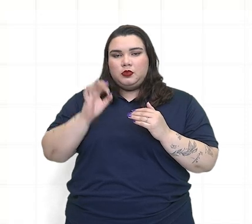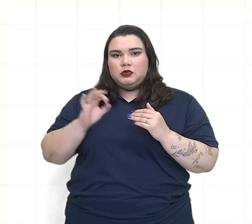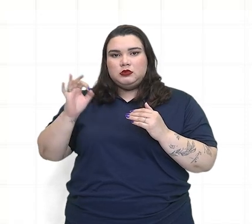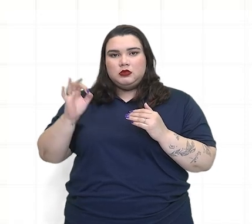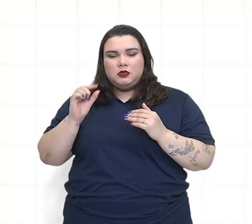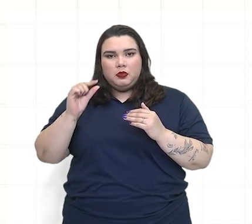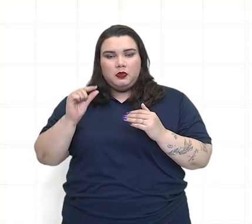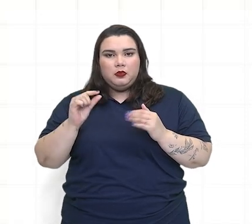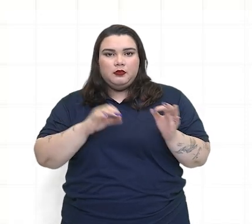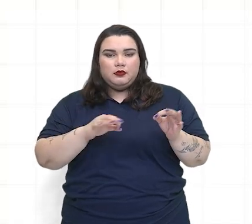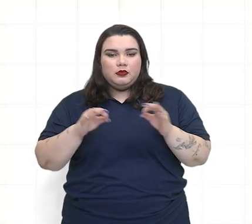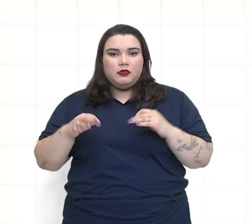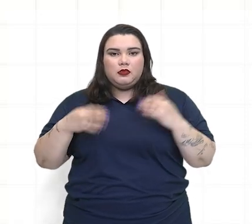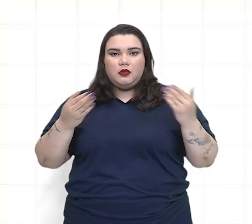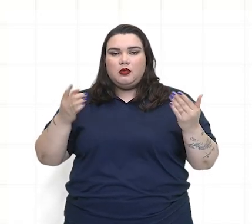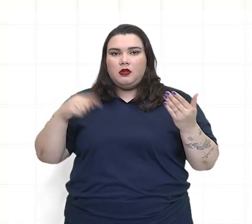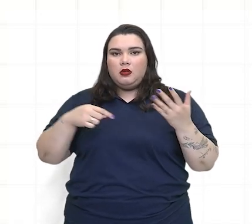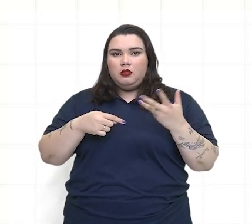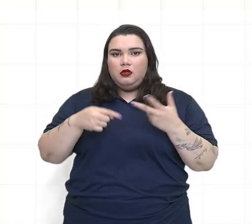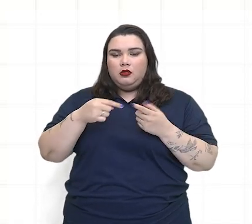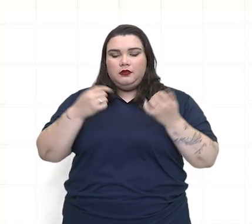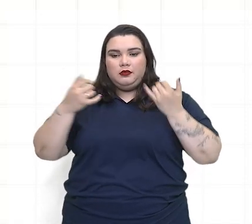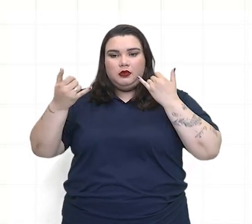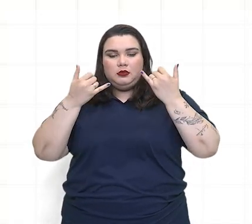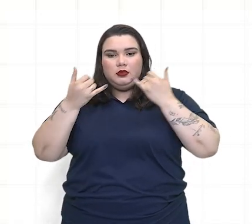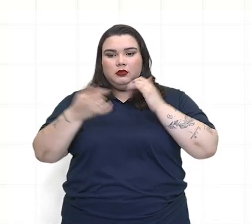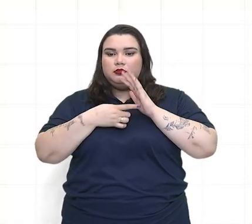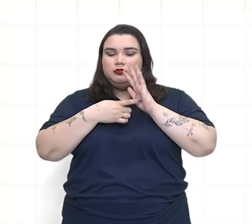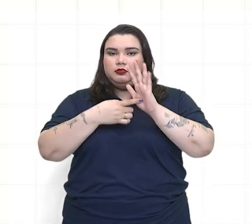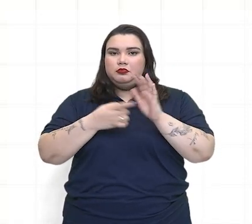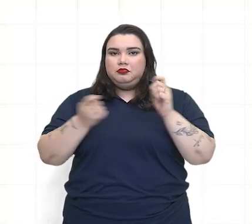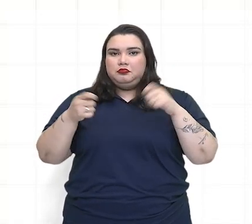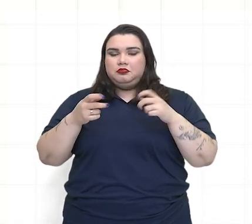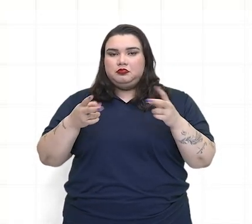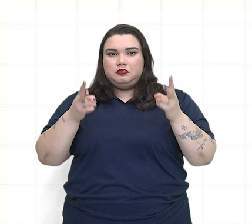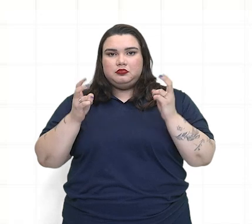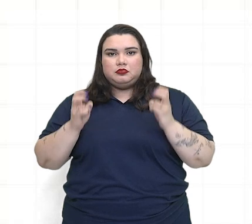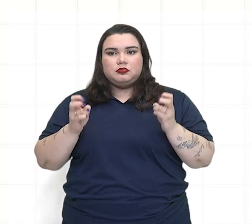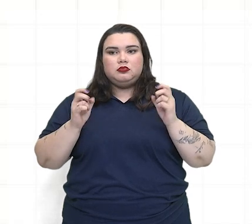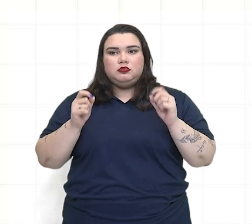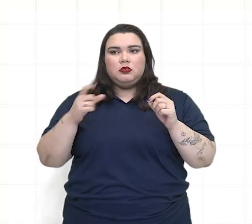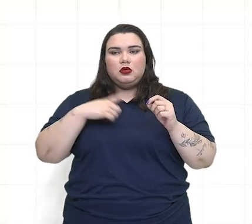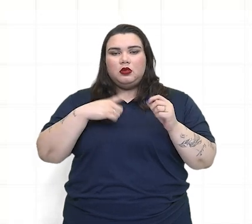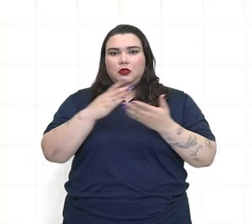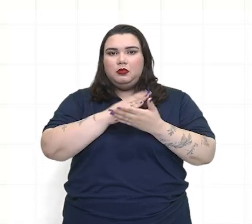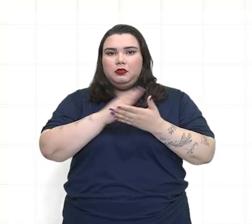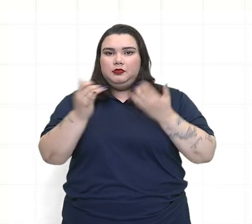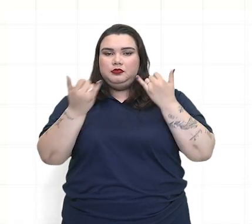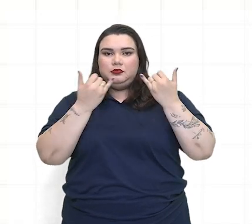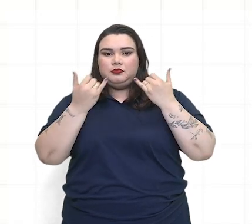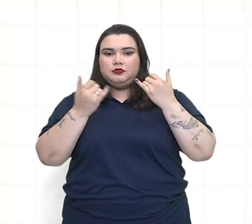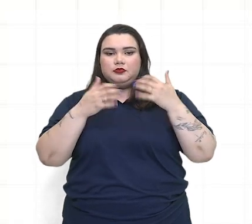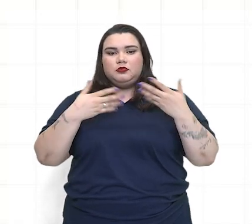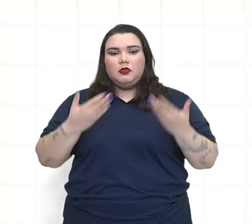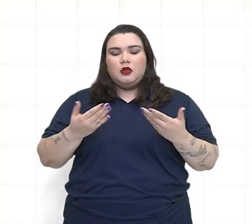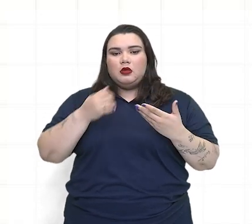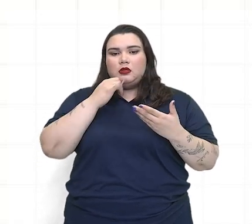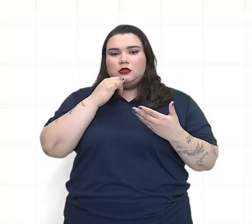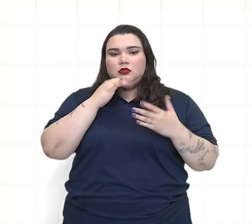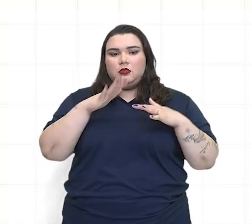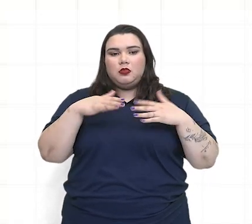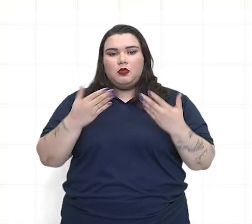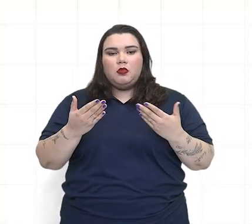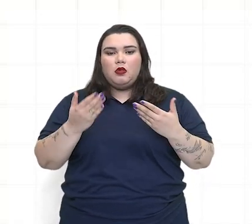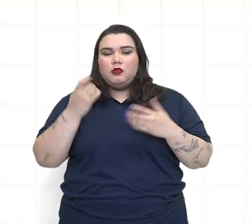aqui, ó, nós podemos observar, certo? E tirar algumas informações, né? Qual a dificuldade, né,